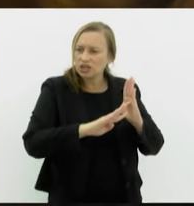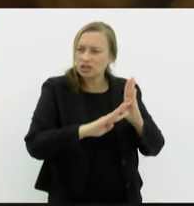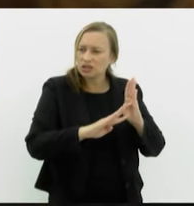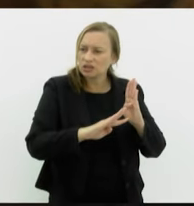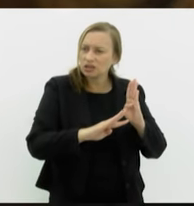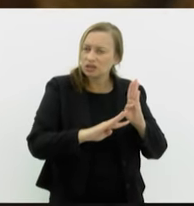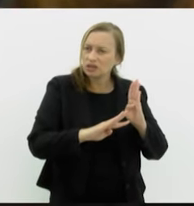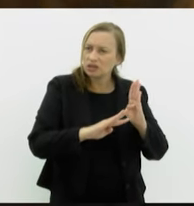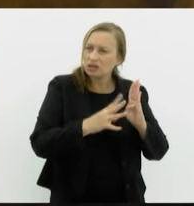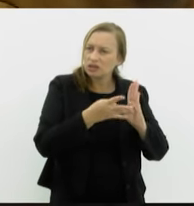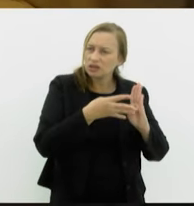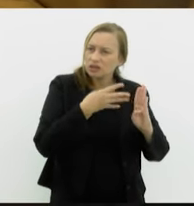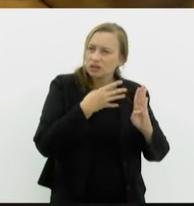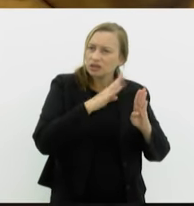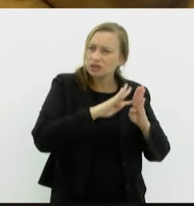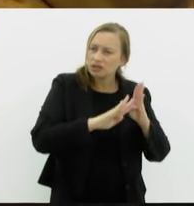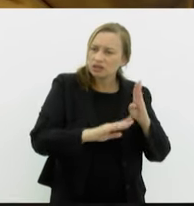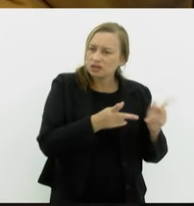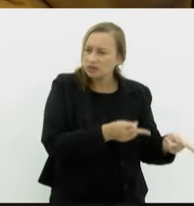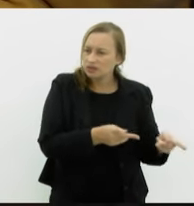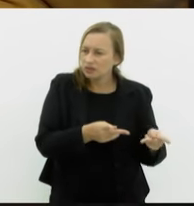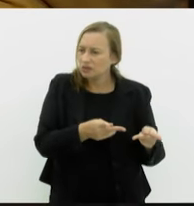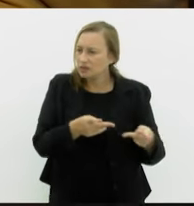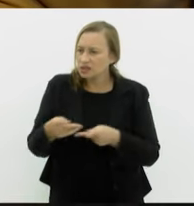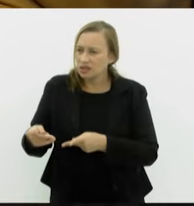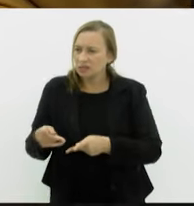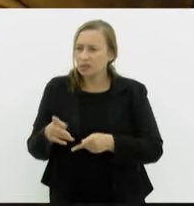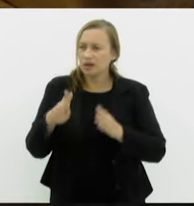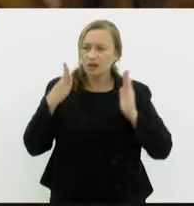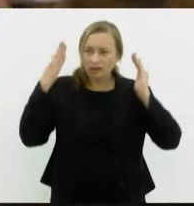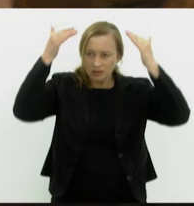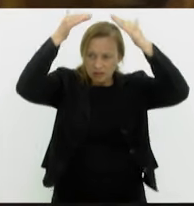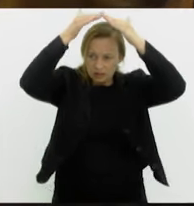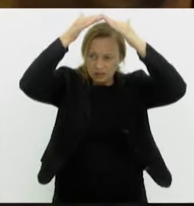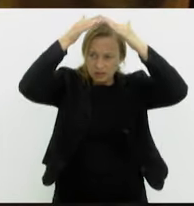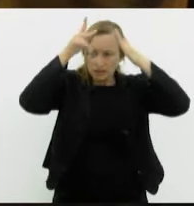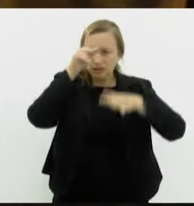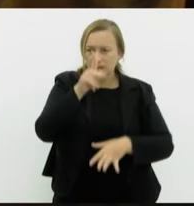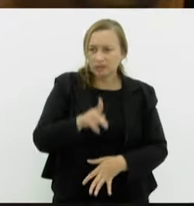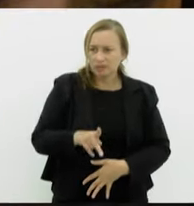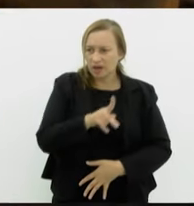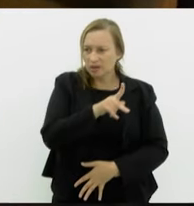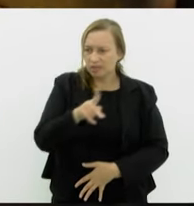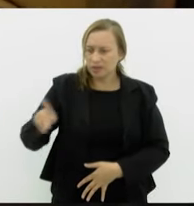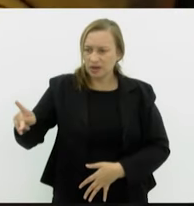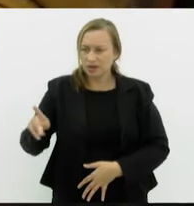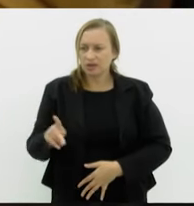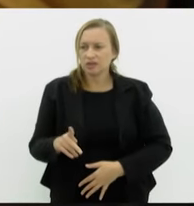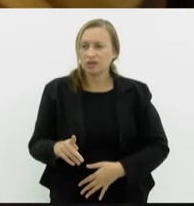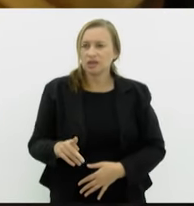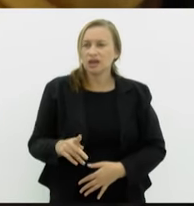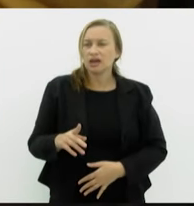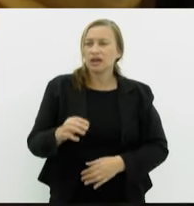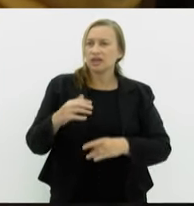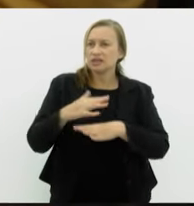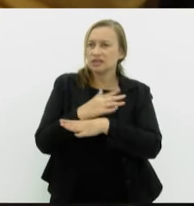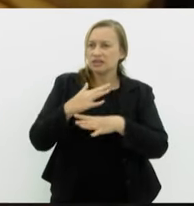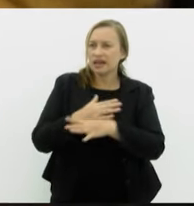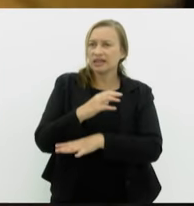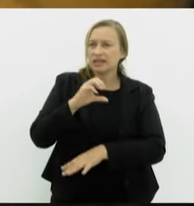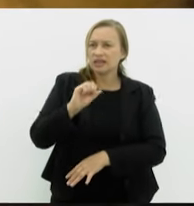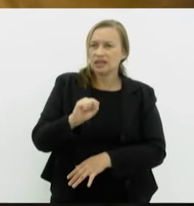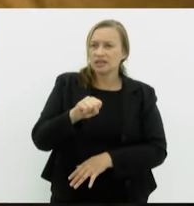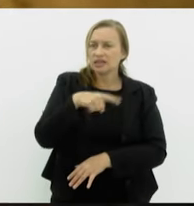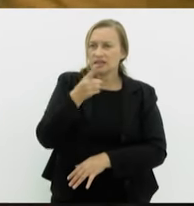integrar na agenda de visita do Papa, chefe do Estado do Vaticano, à cidade de São Sebastião do Rio